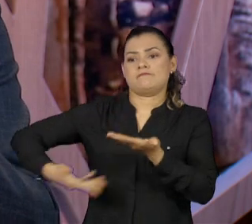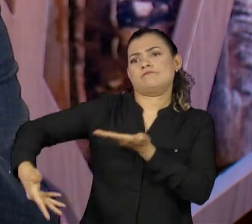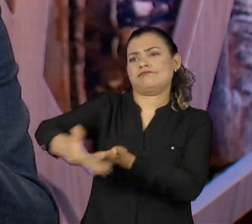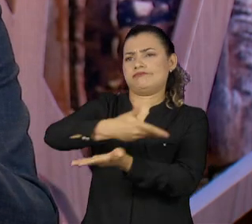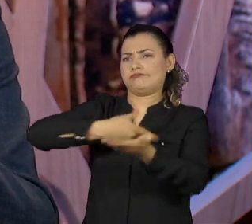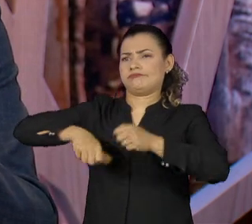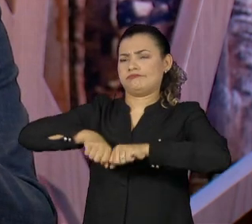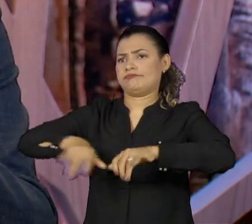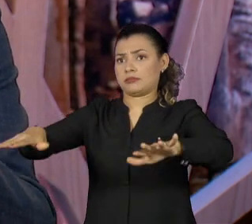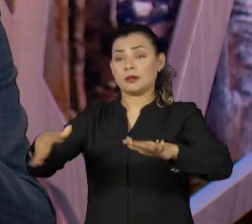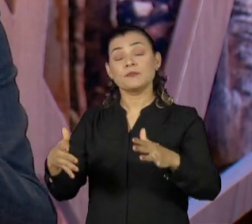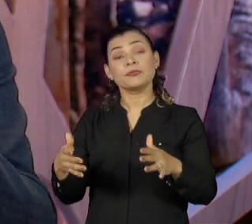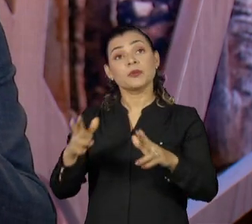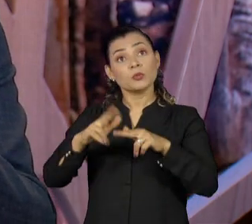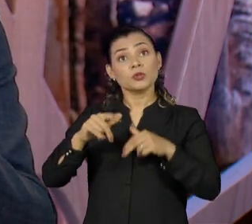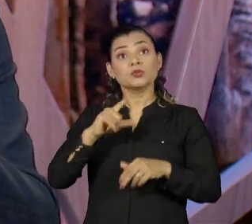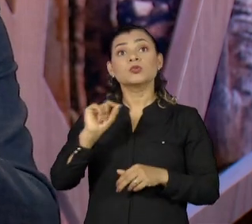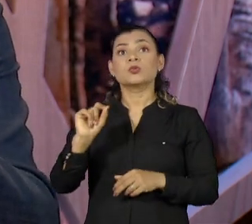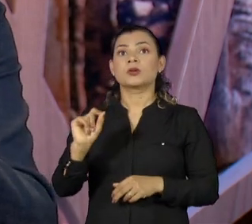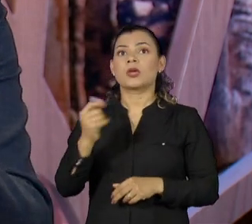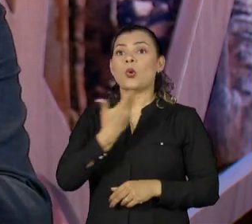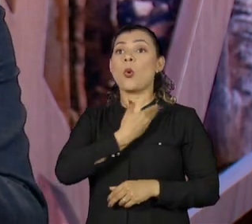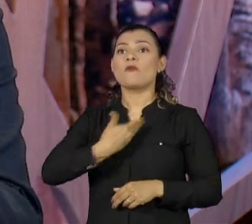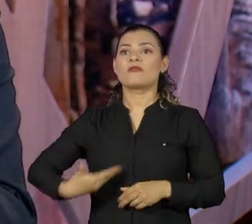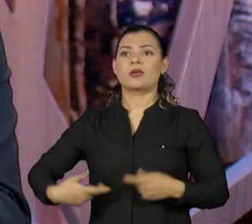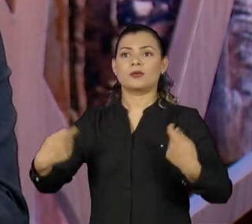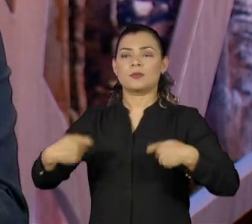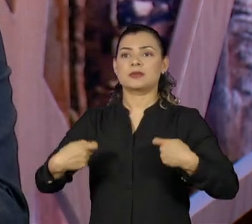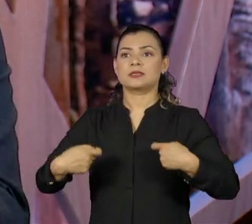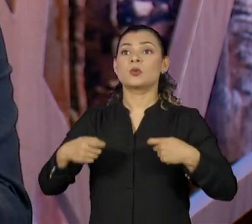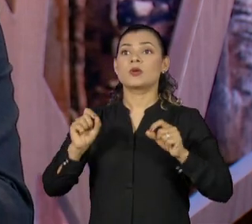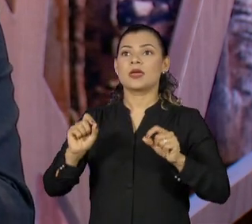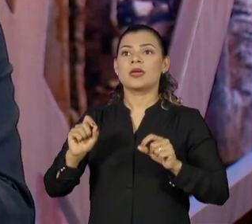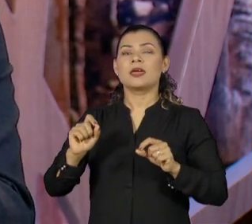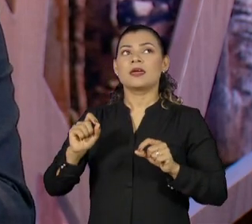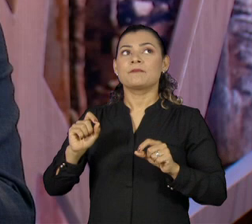o Estado como o indutor